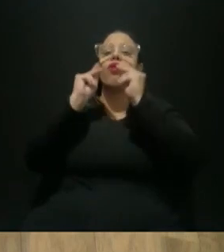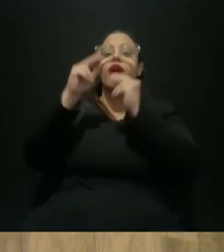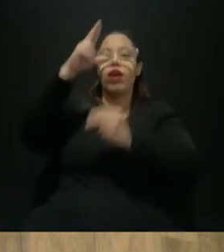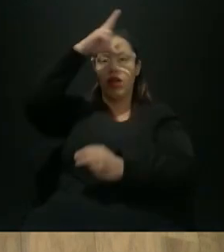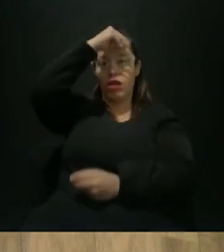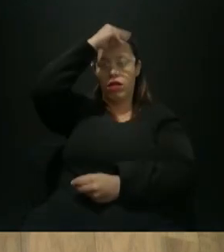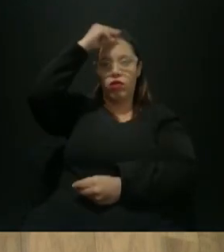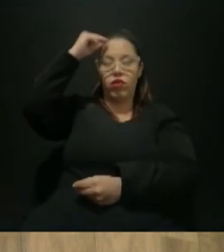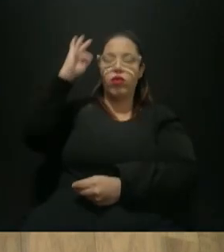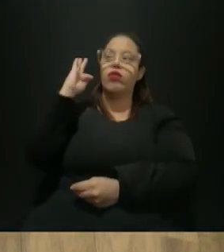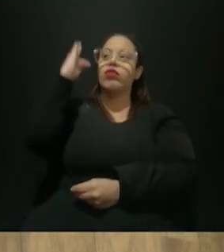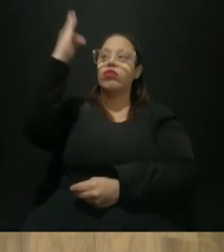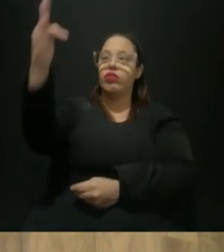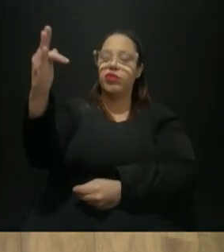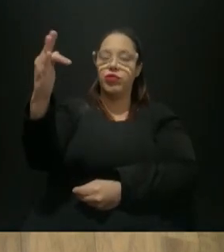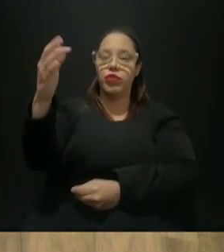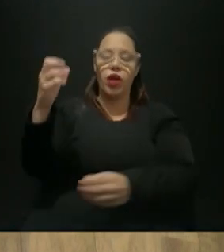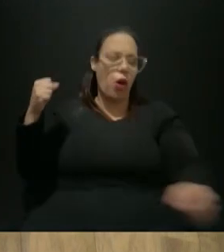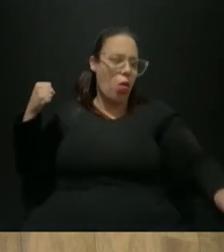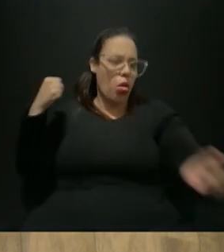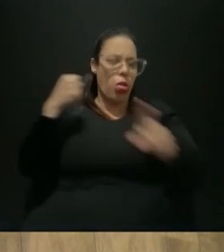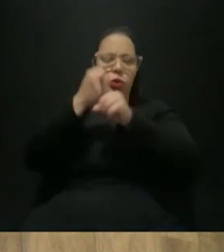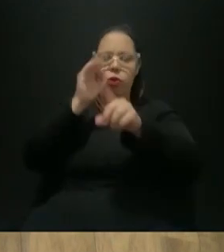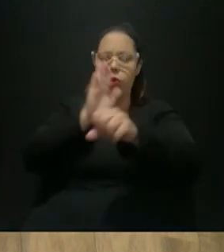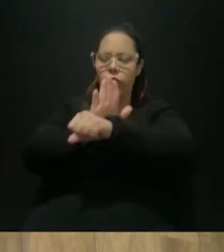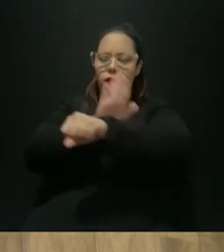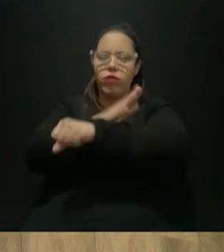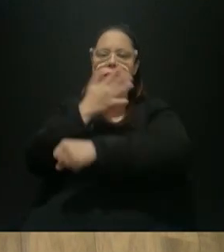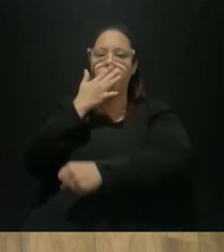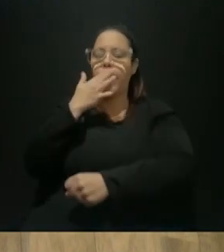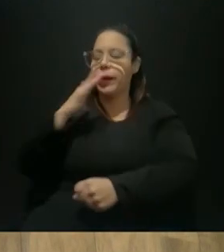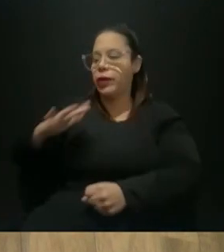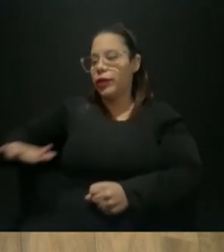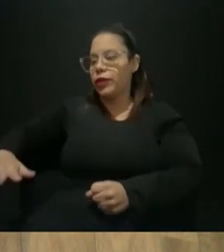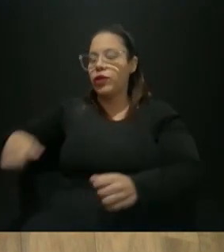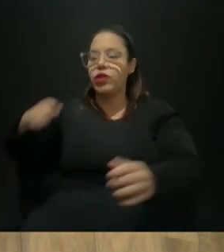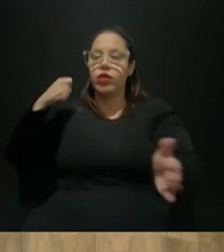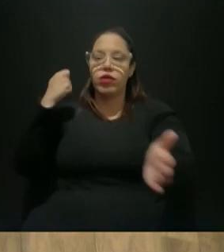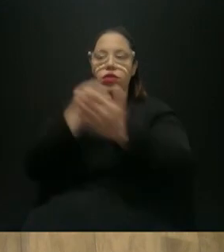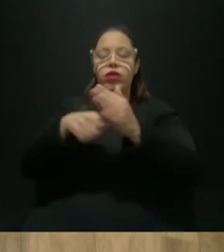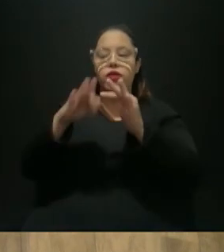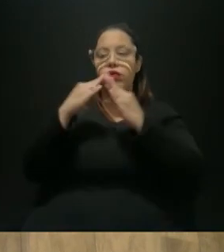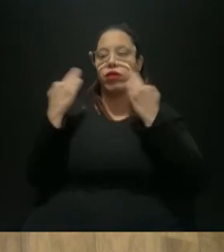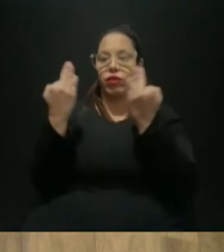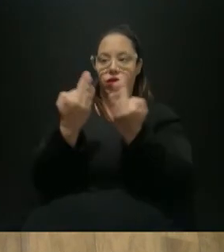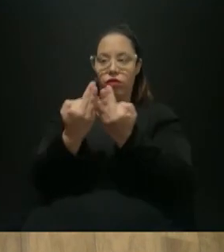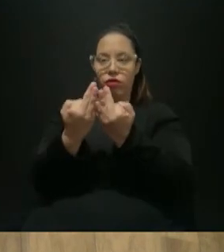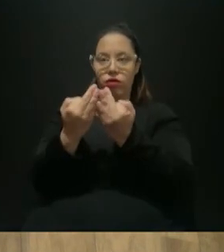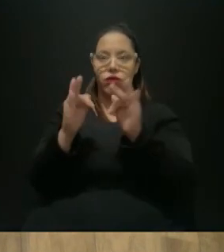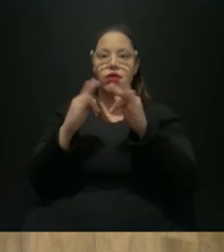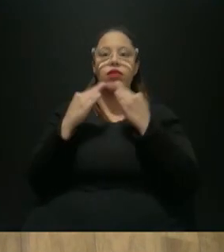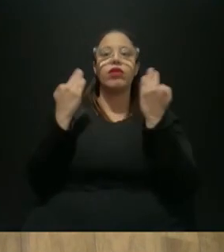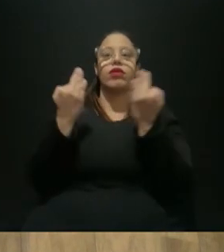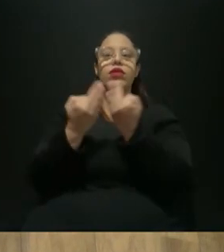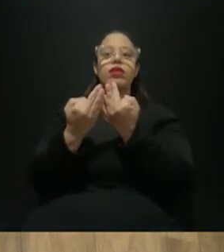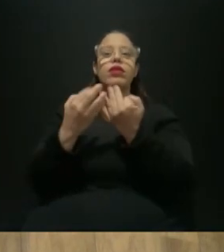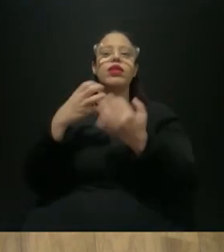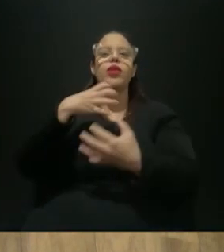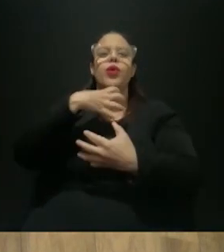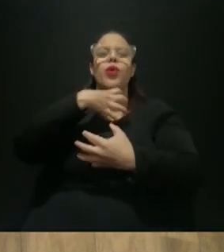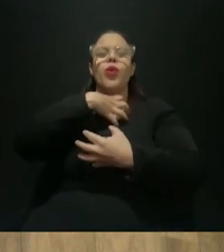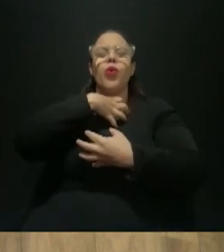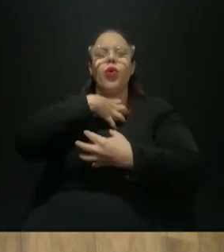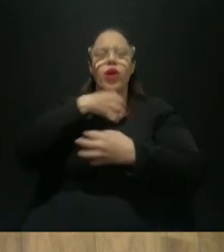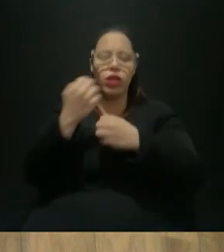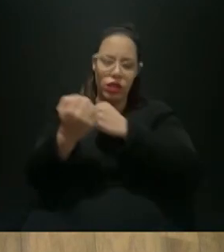Esse impacto, quando a gente está cuidando de uma criança, a gente está impactando diretamente uma família, porque a família sente cuidada também.